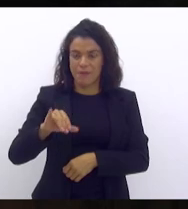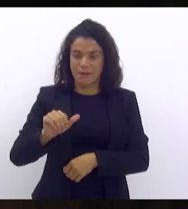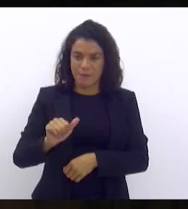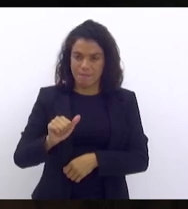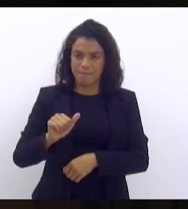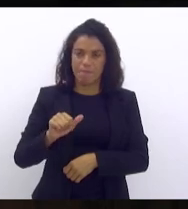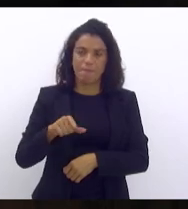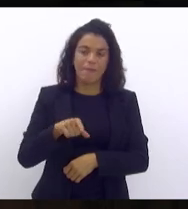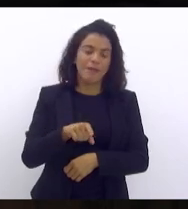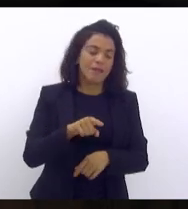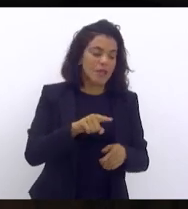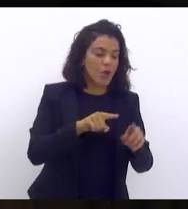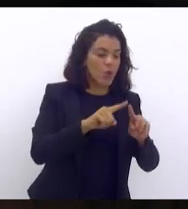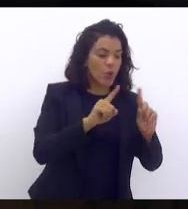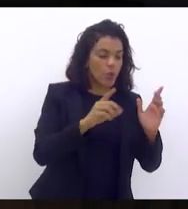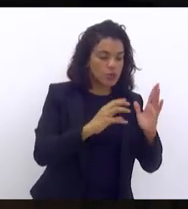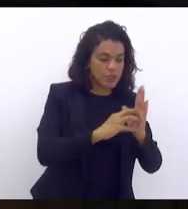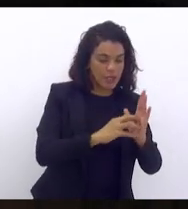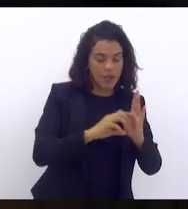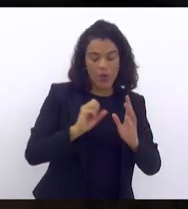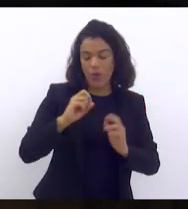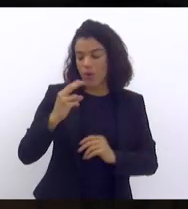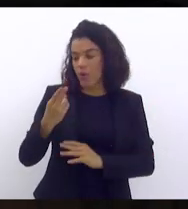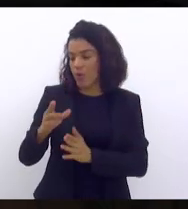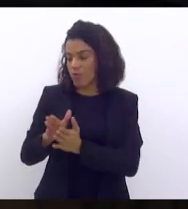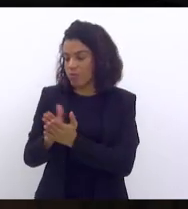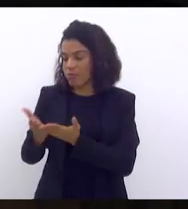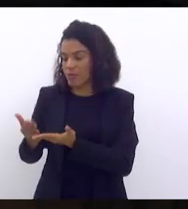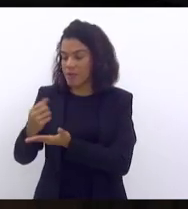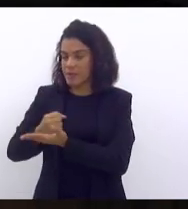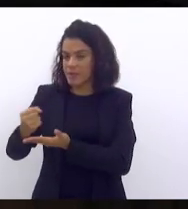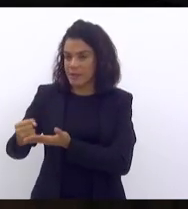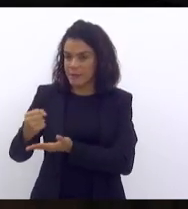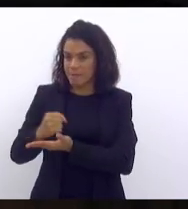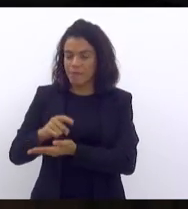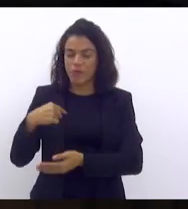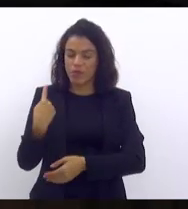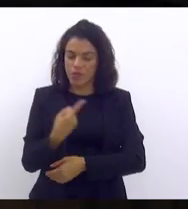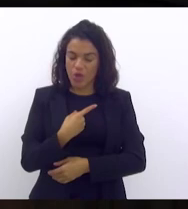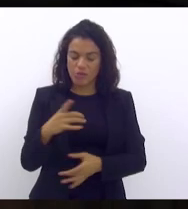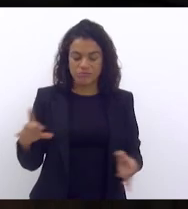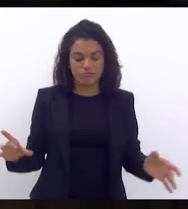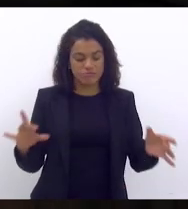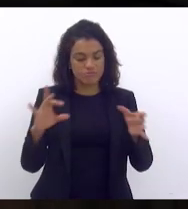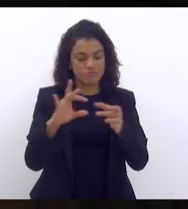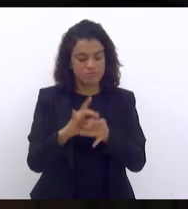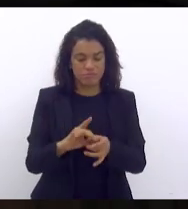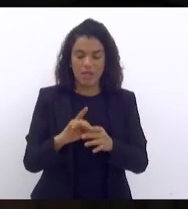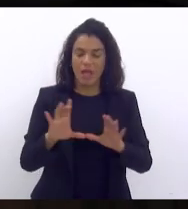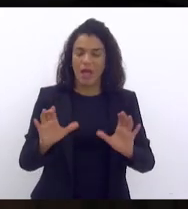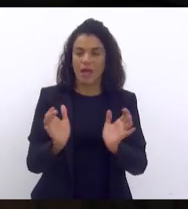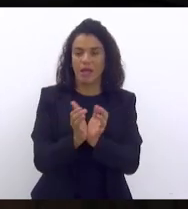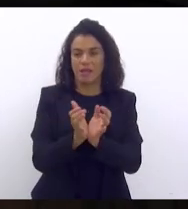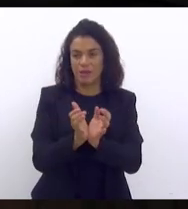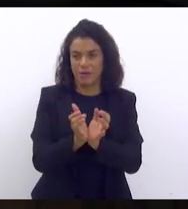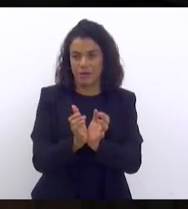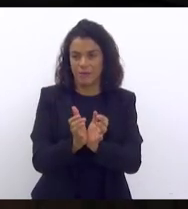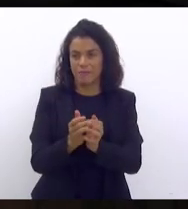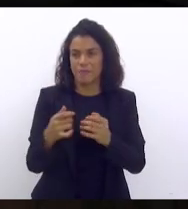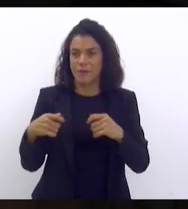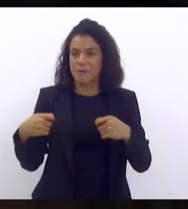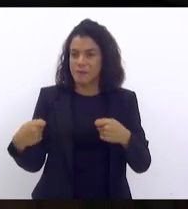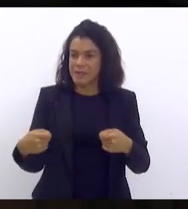sejam estatutários ou CLT. Estaremos também mobilizados para ajudar a categoria.